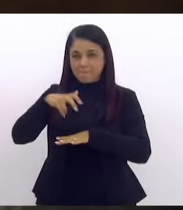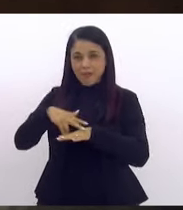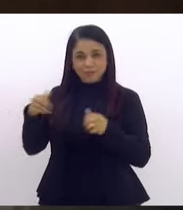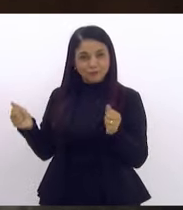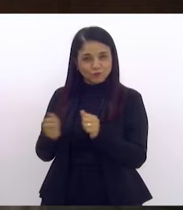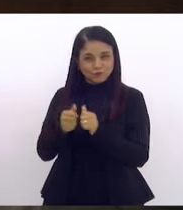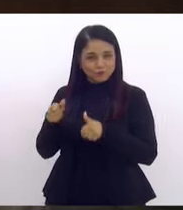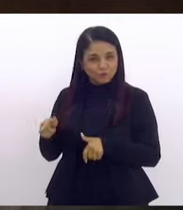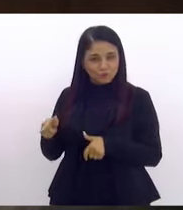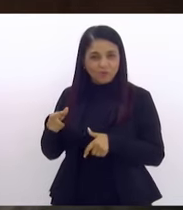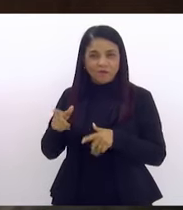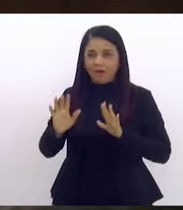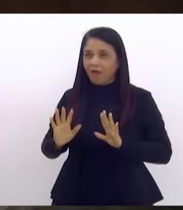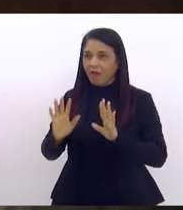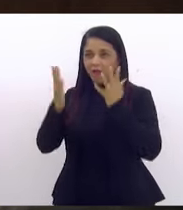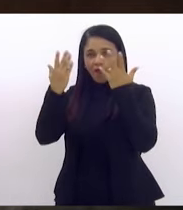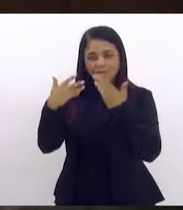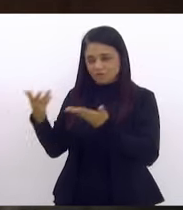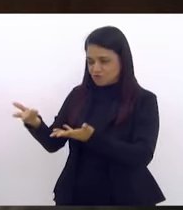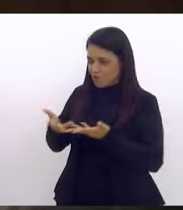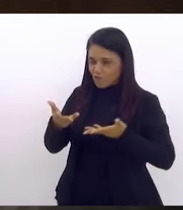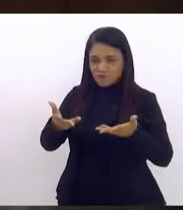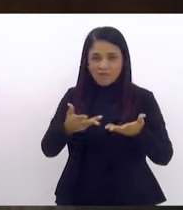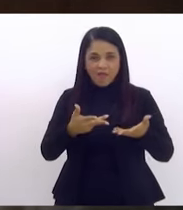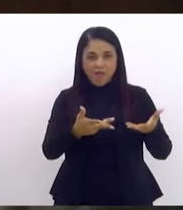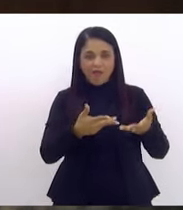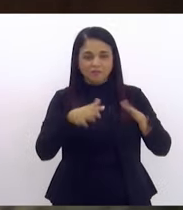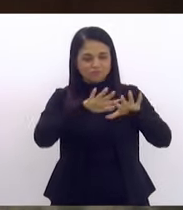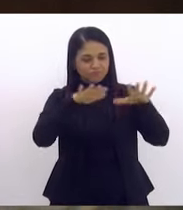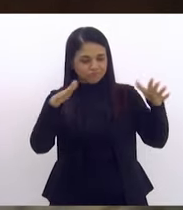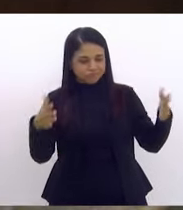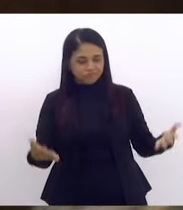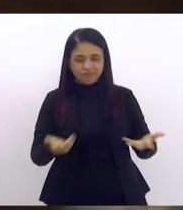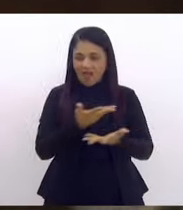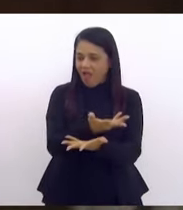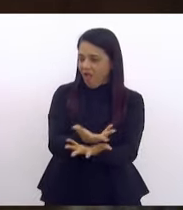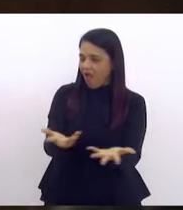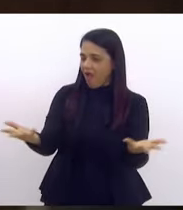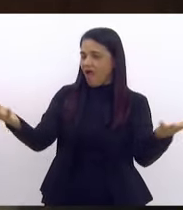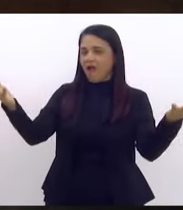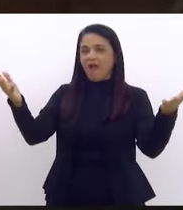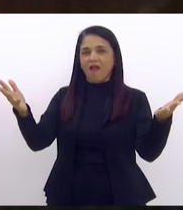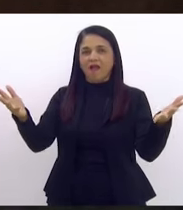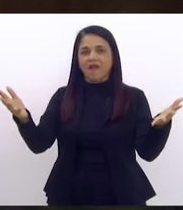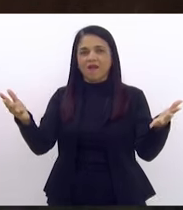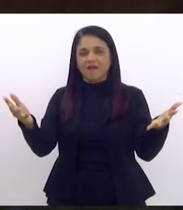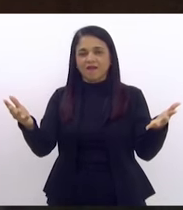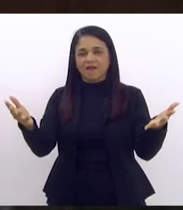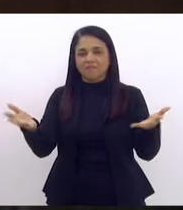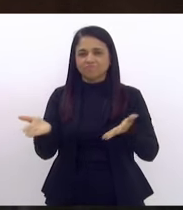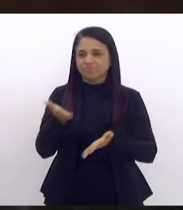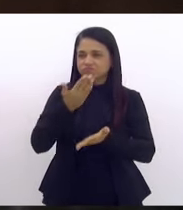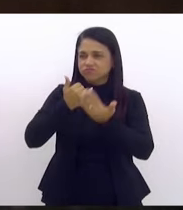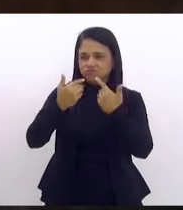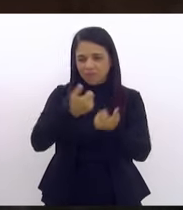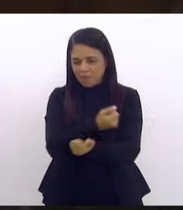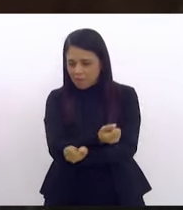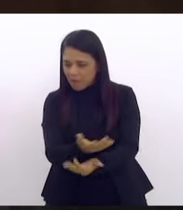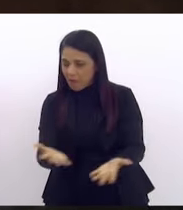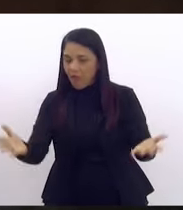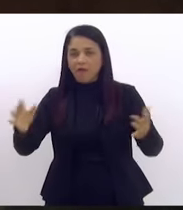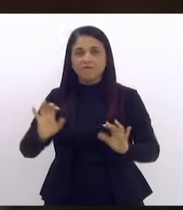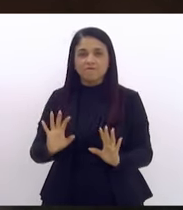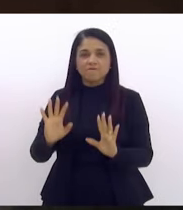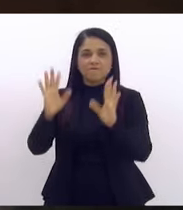daquela festa para os seus convidados, com um banquete, oferecendo ali uma festa para os